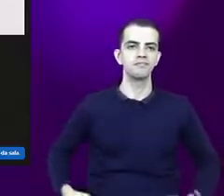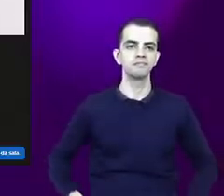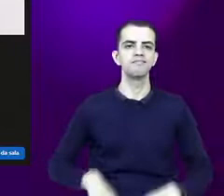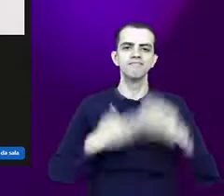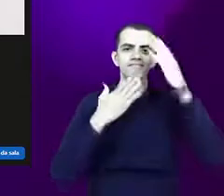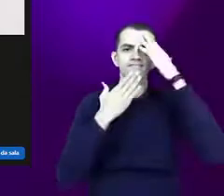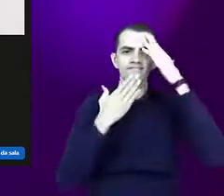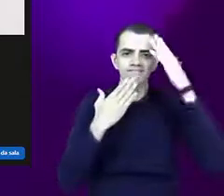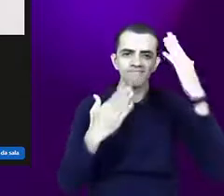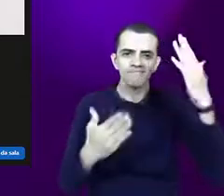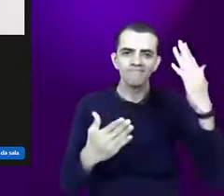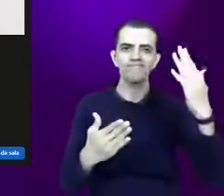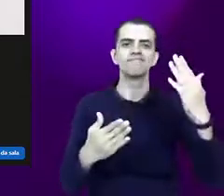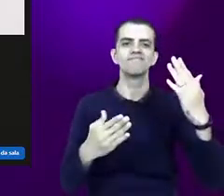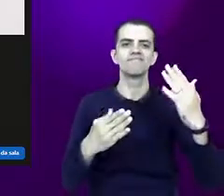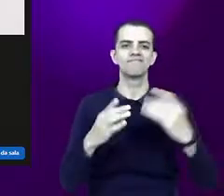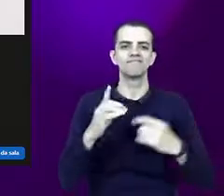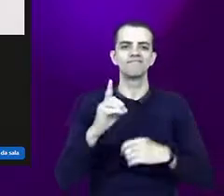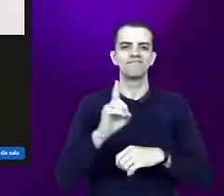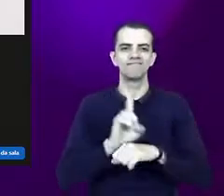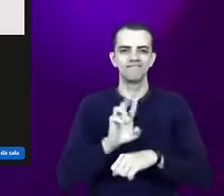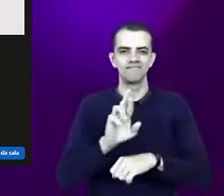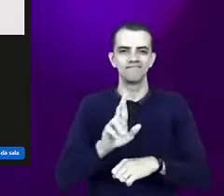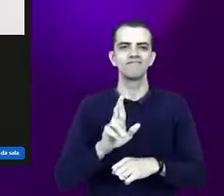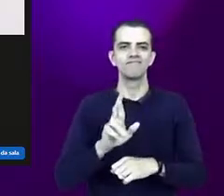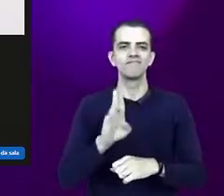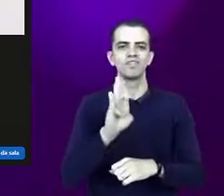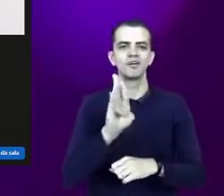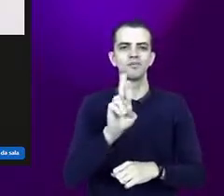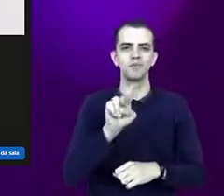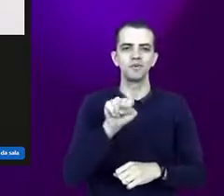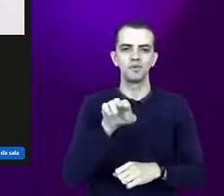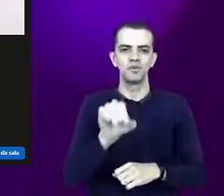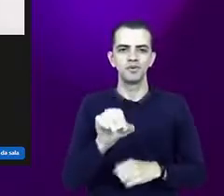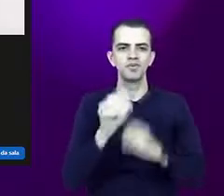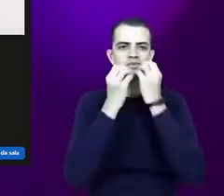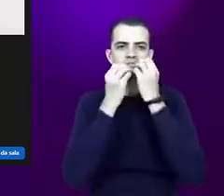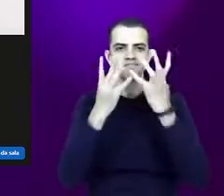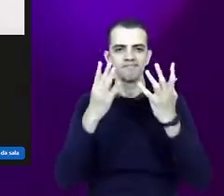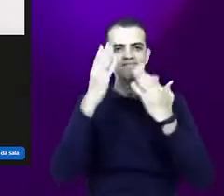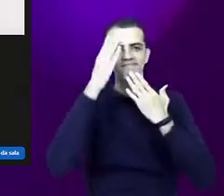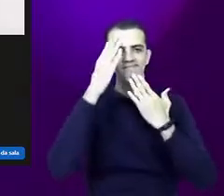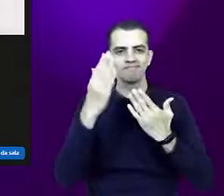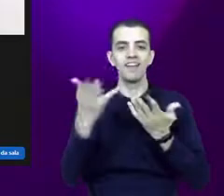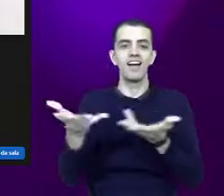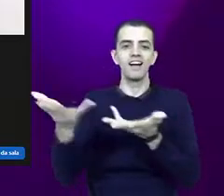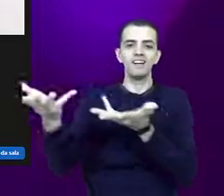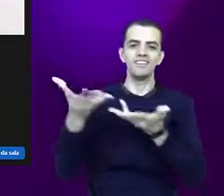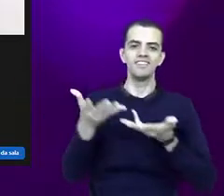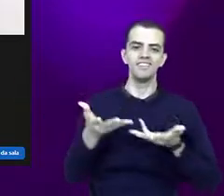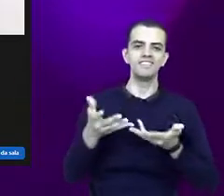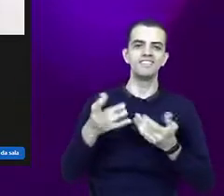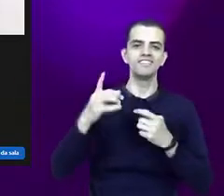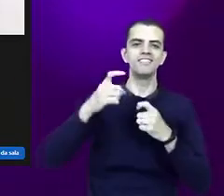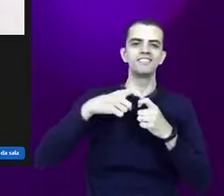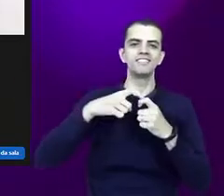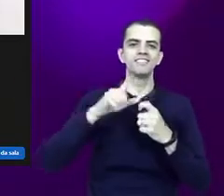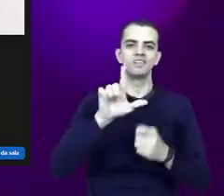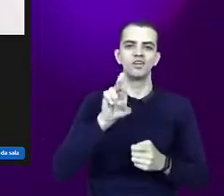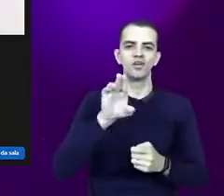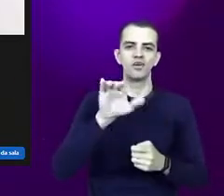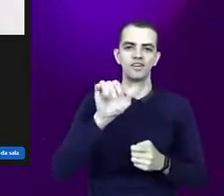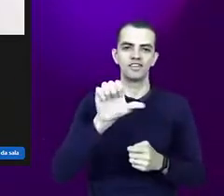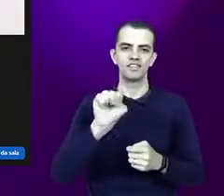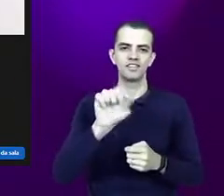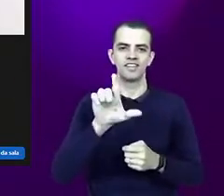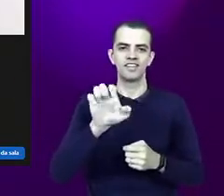Obrigado, doutor Bruno. Eu gostaria de convidar agora o doutor Lucas Leite. O doutor Lucas Leite, ele é